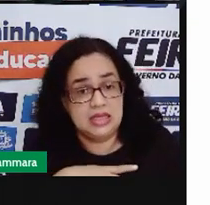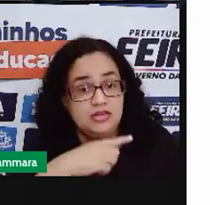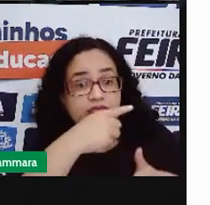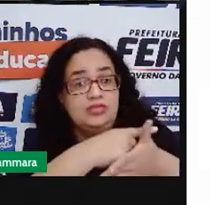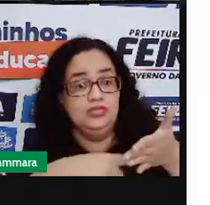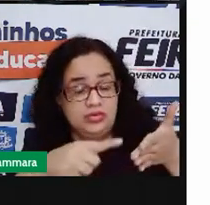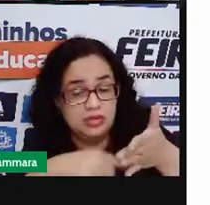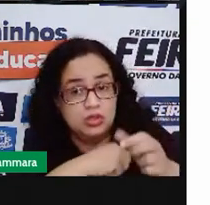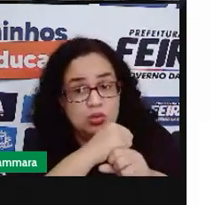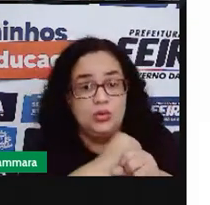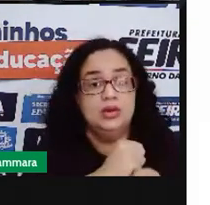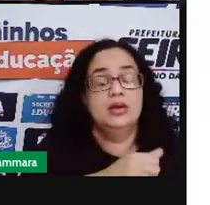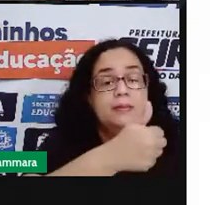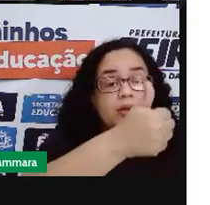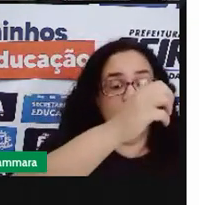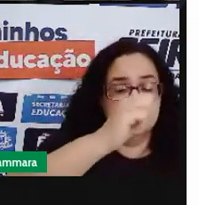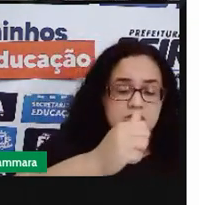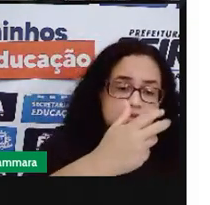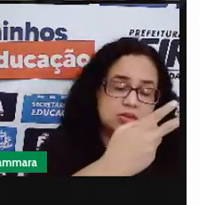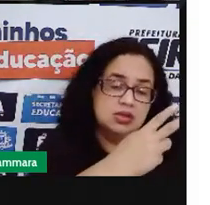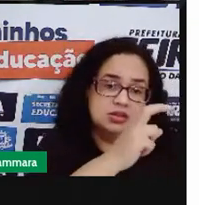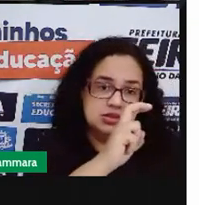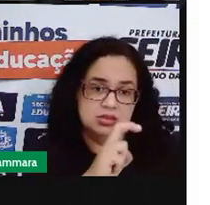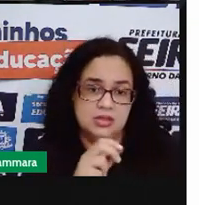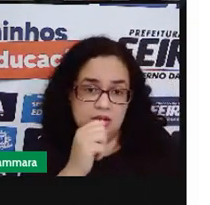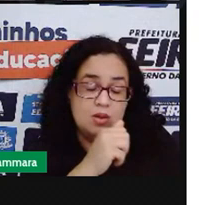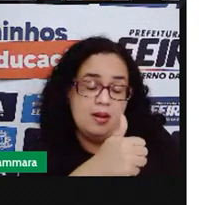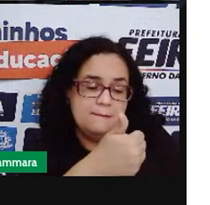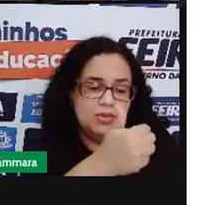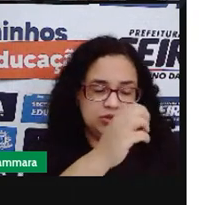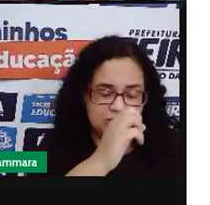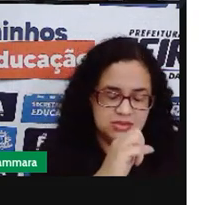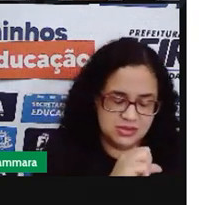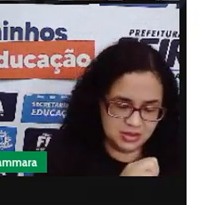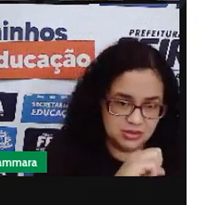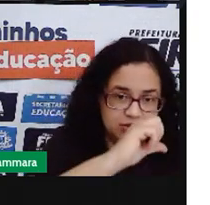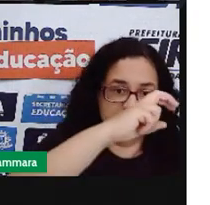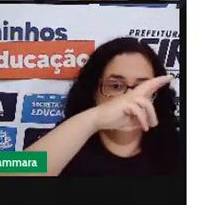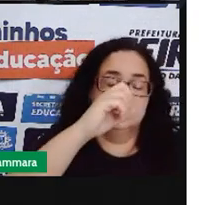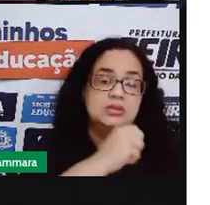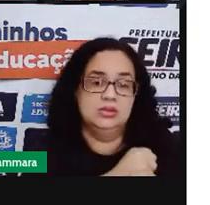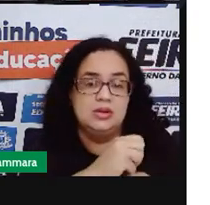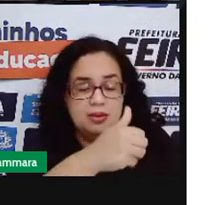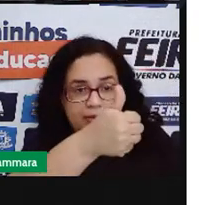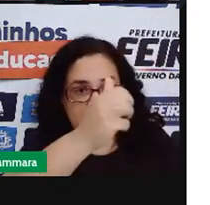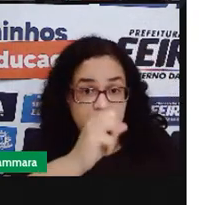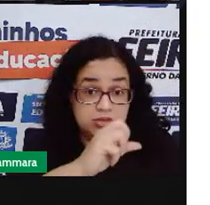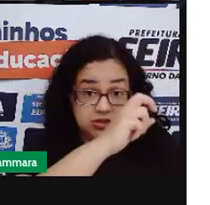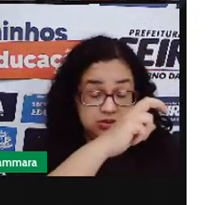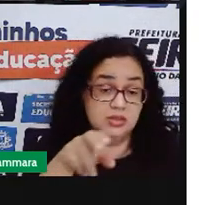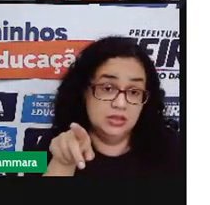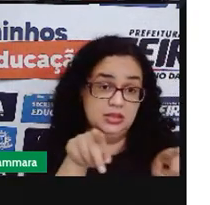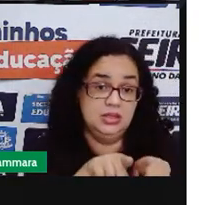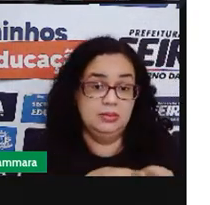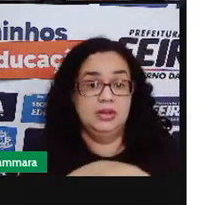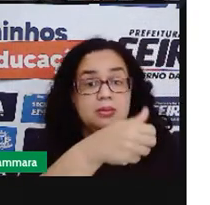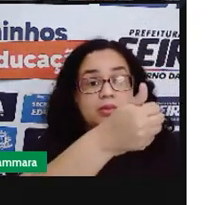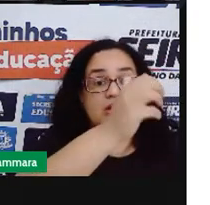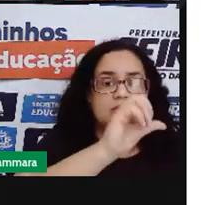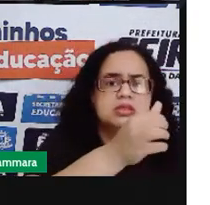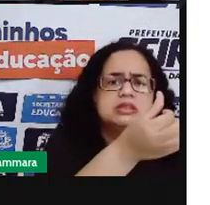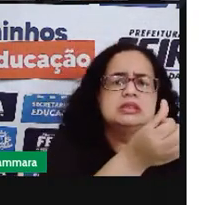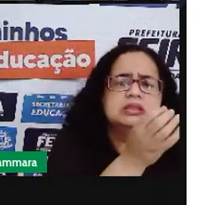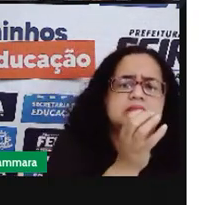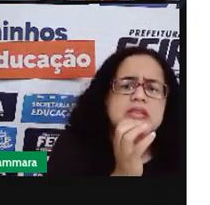em 1945, 1950, 1955 e 1960, que